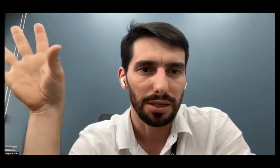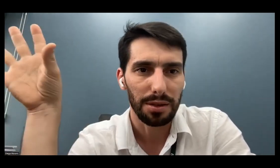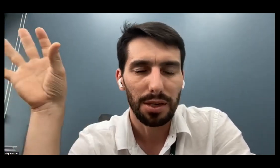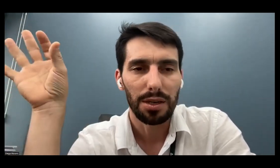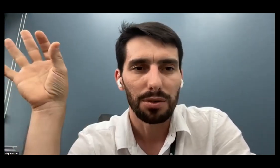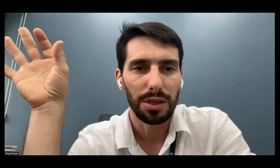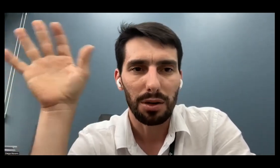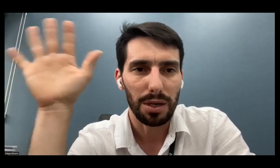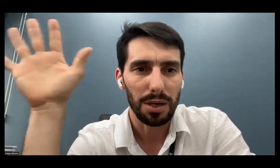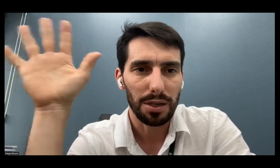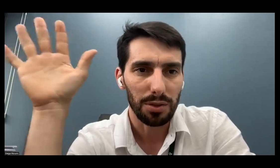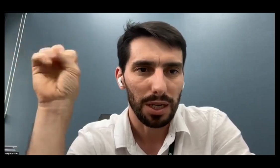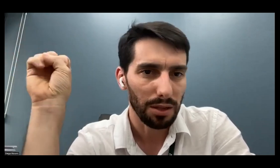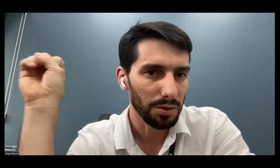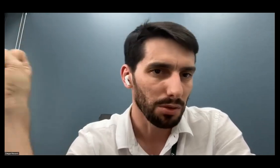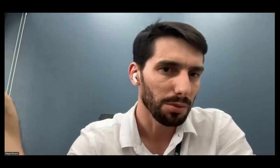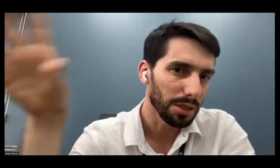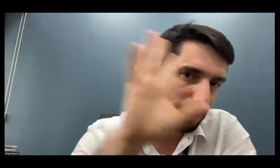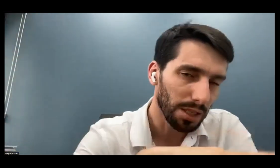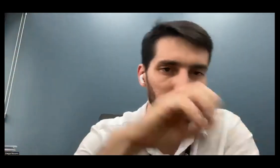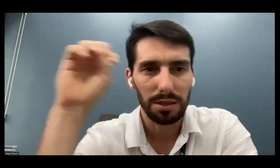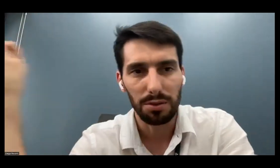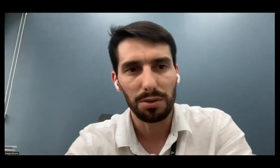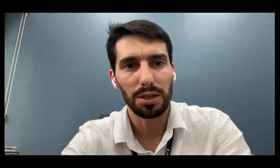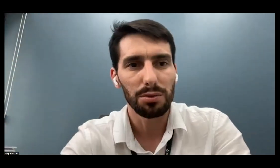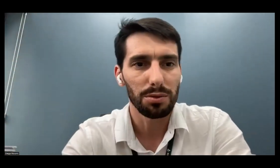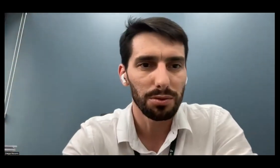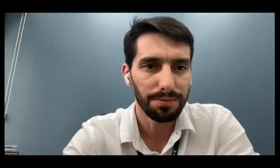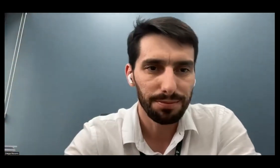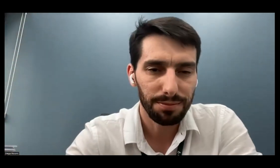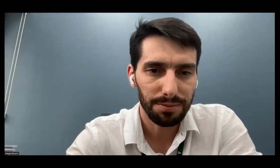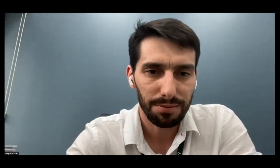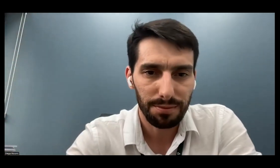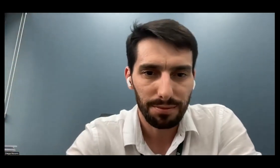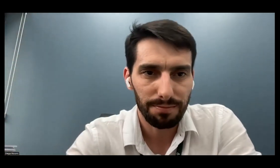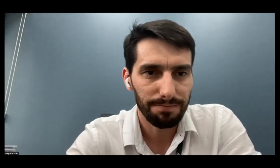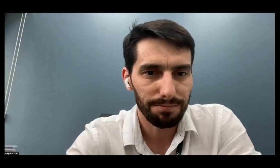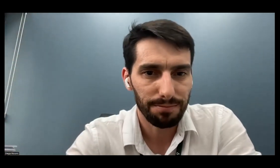para fazer, dar uma sondada nos sintomas, tanto em crianças quanto em adultos.